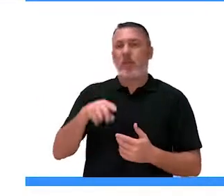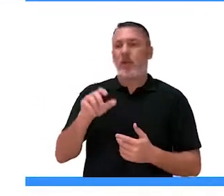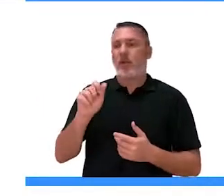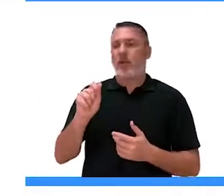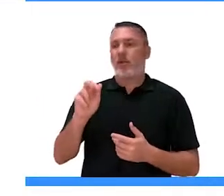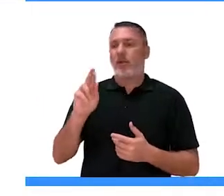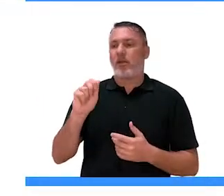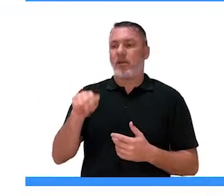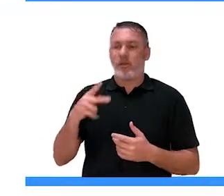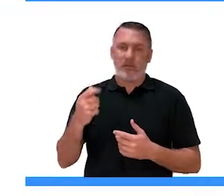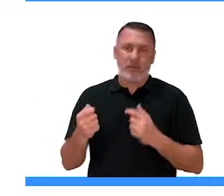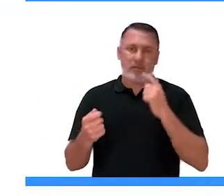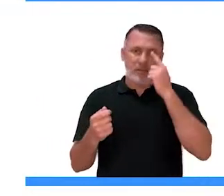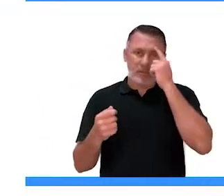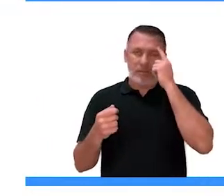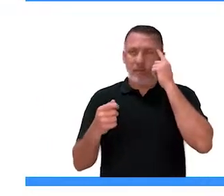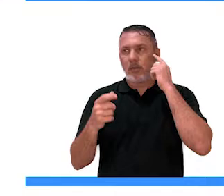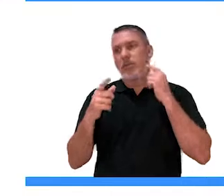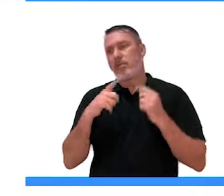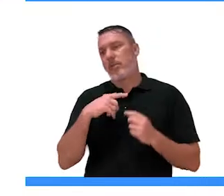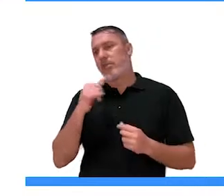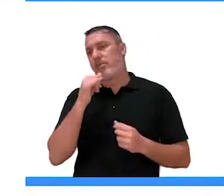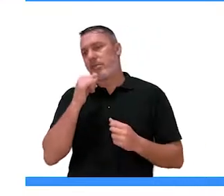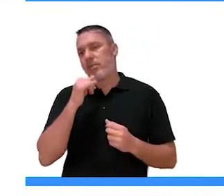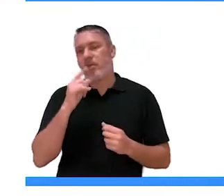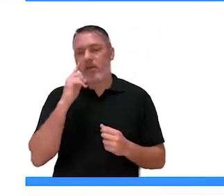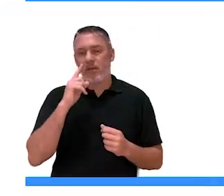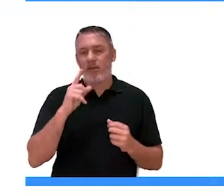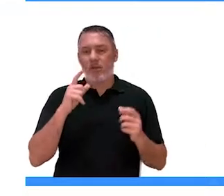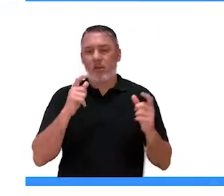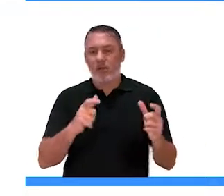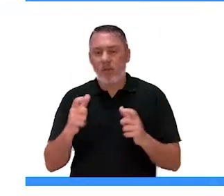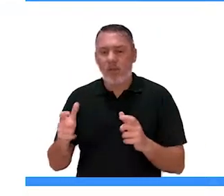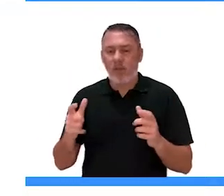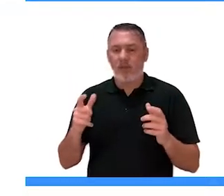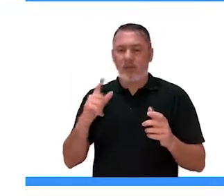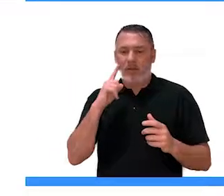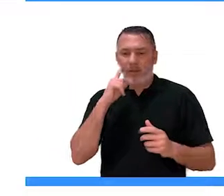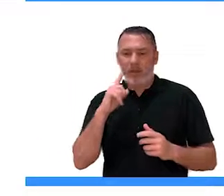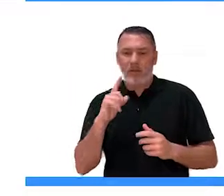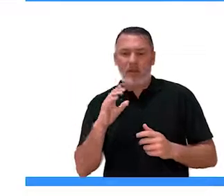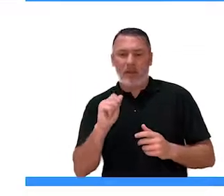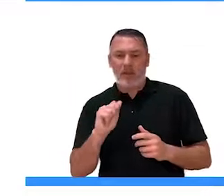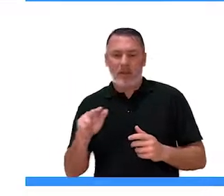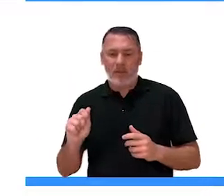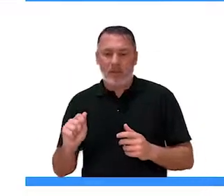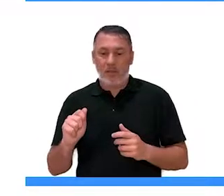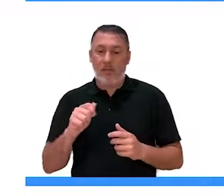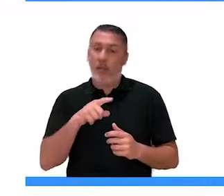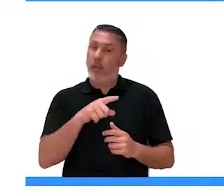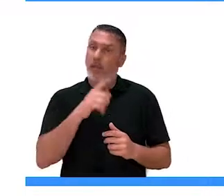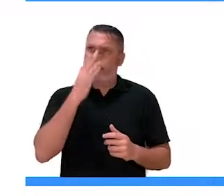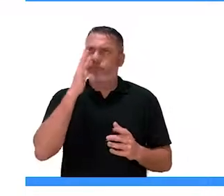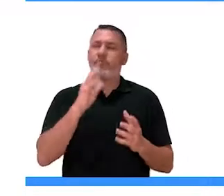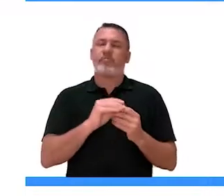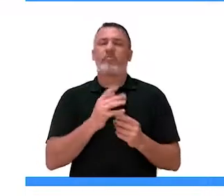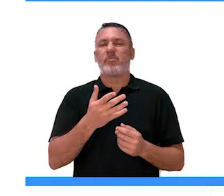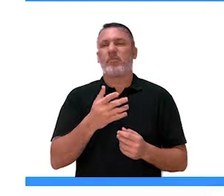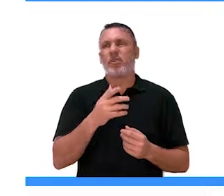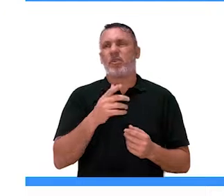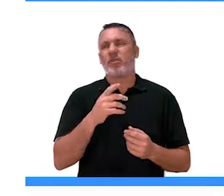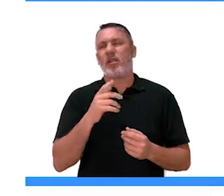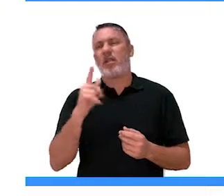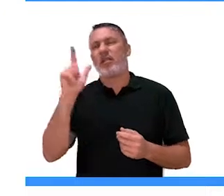gente tem ali o livro Canaã, né? E aí, a gente pode observar que é literatura